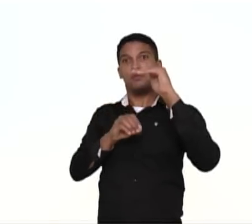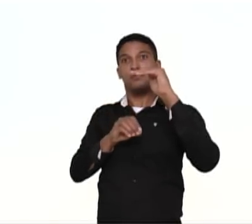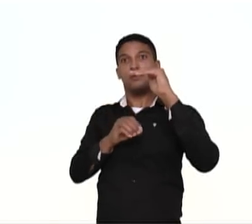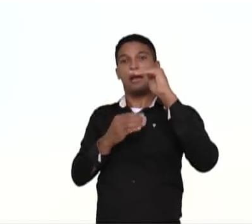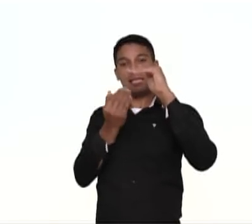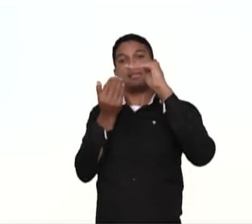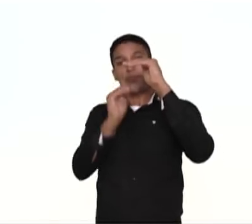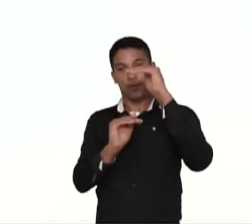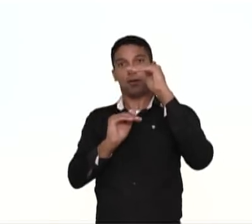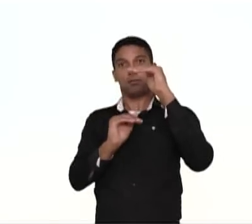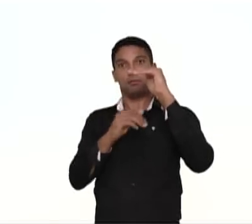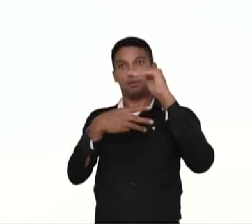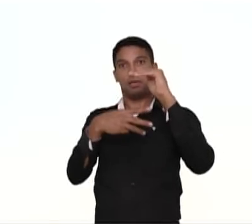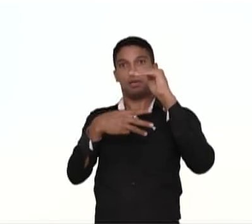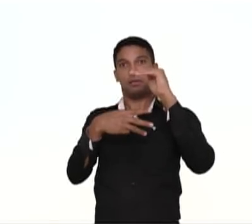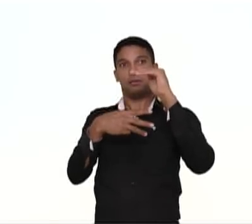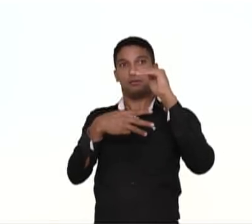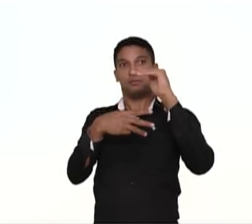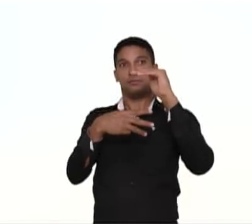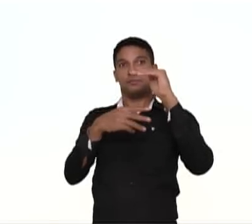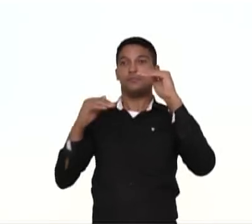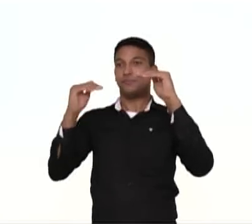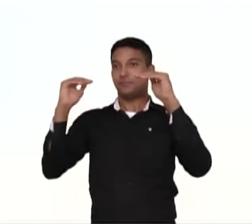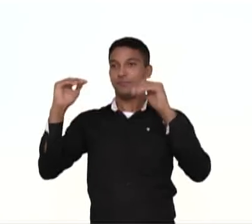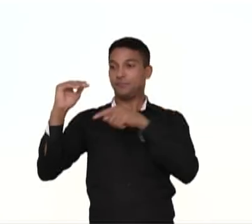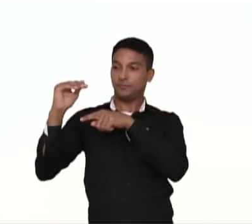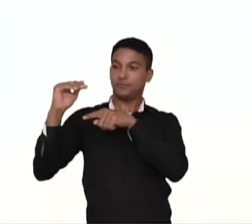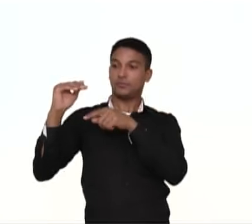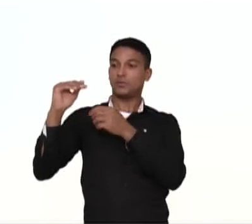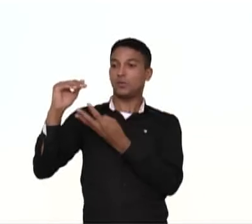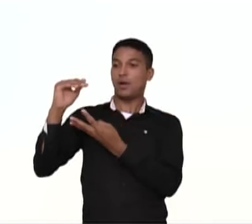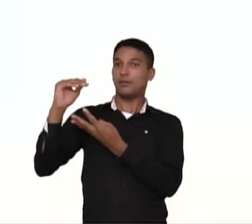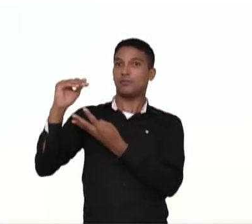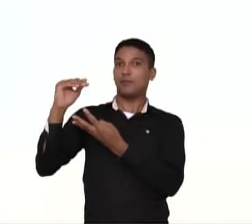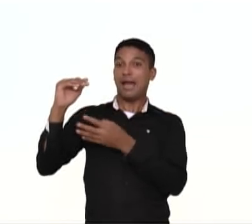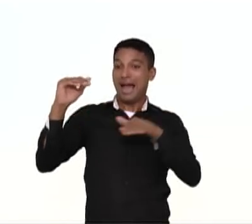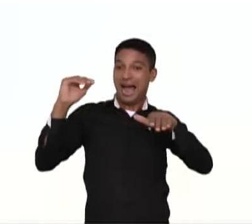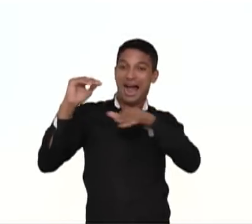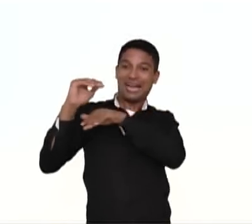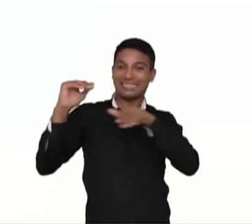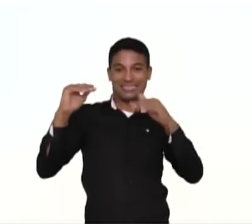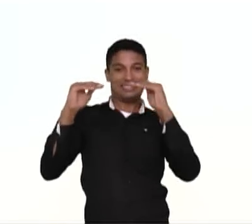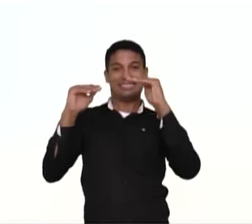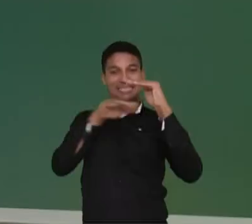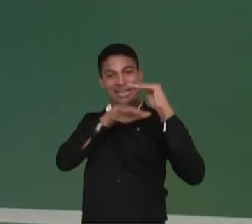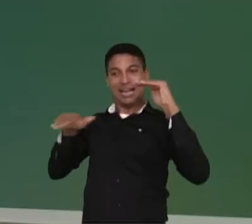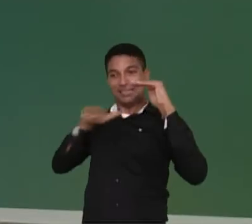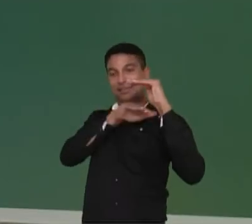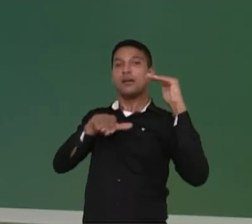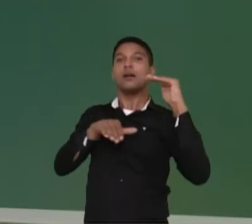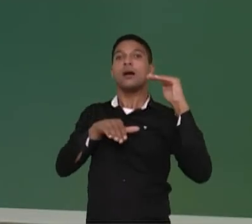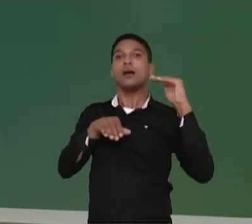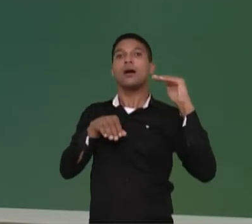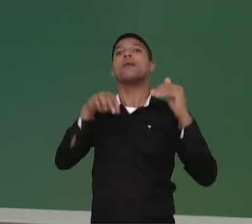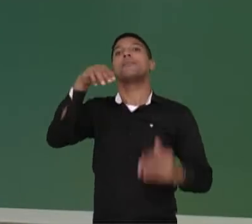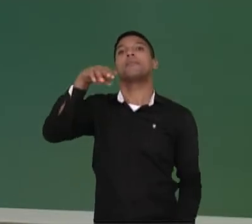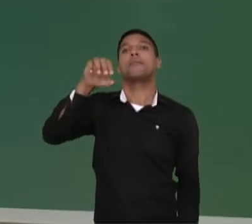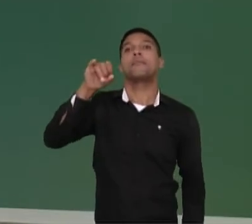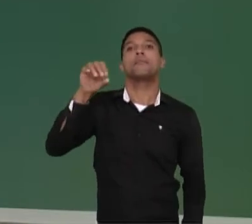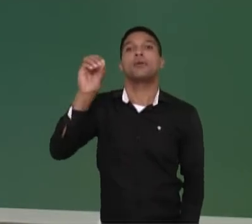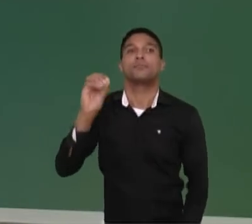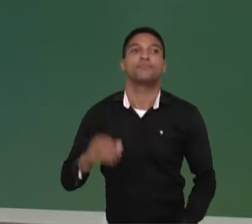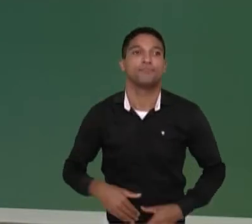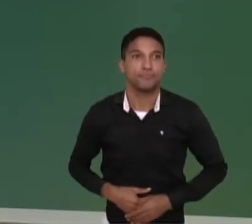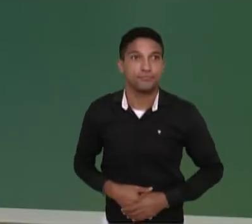Então, meios, os números 3 e 4. Observe. Qual que é a proporção que eu posso usar aí? Produto dos